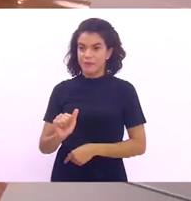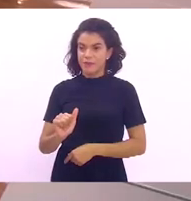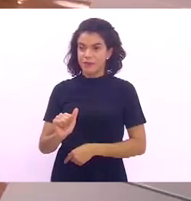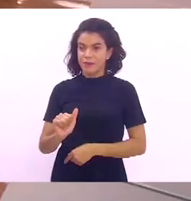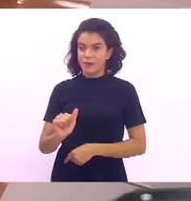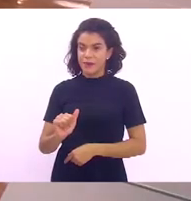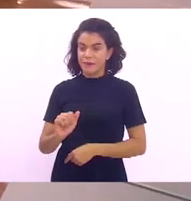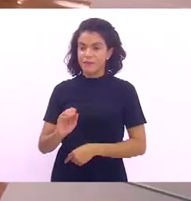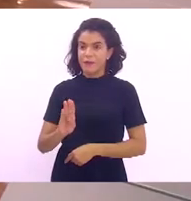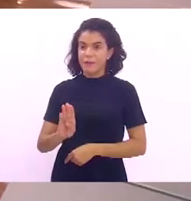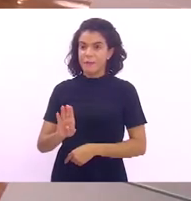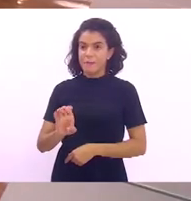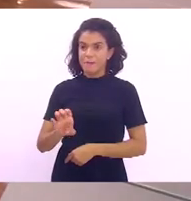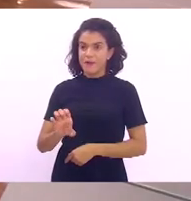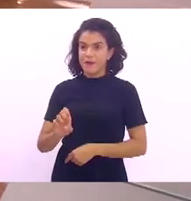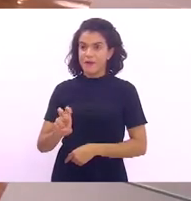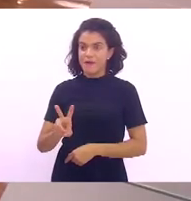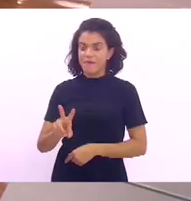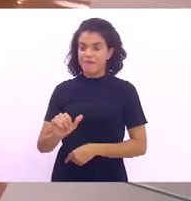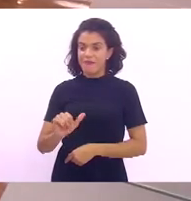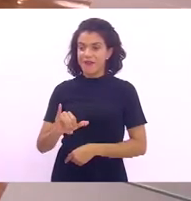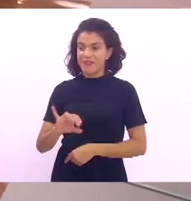bevaz louvar